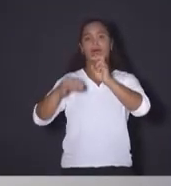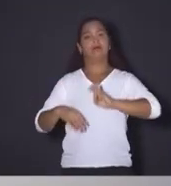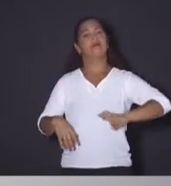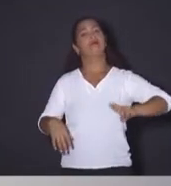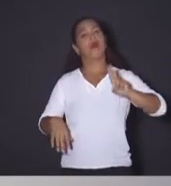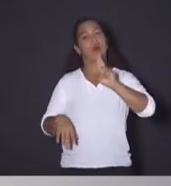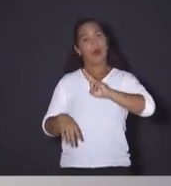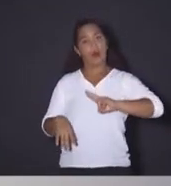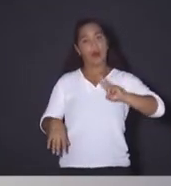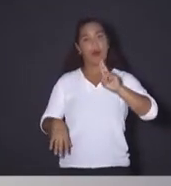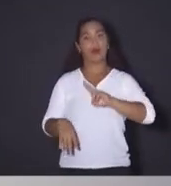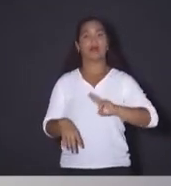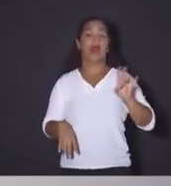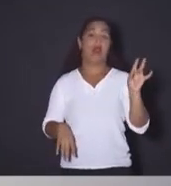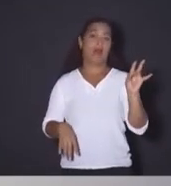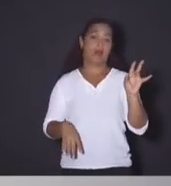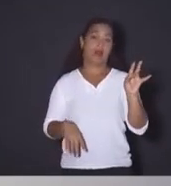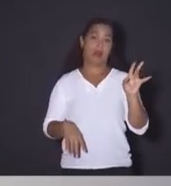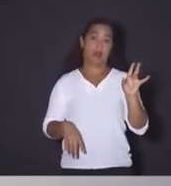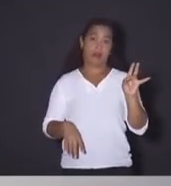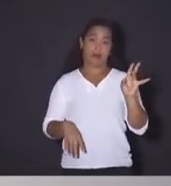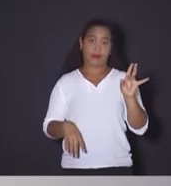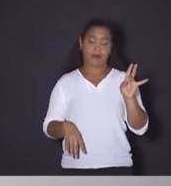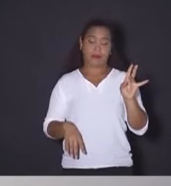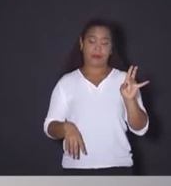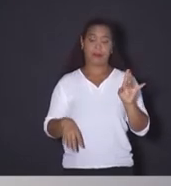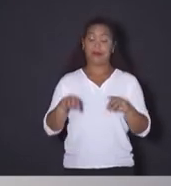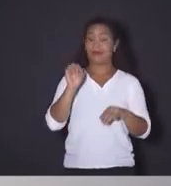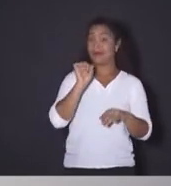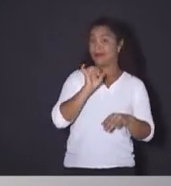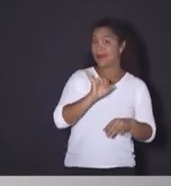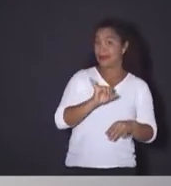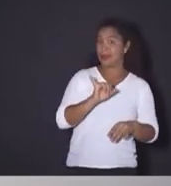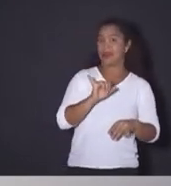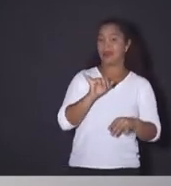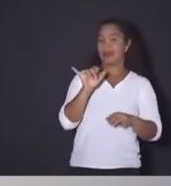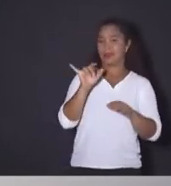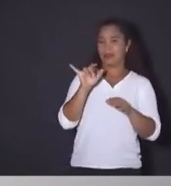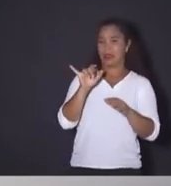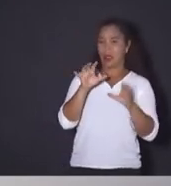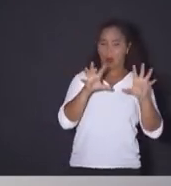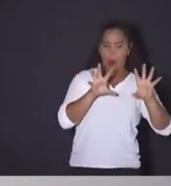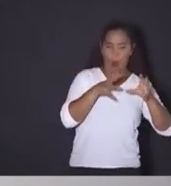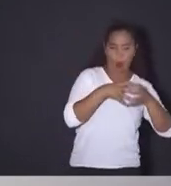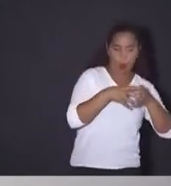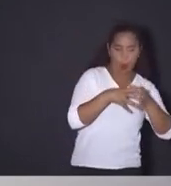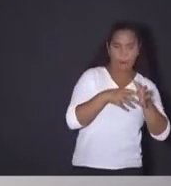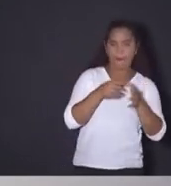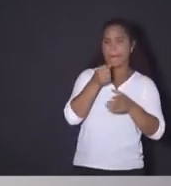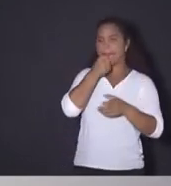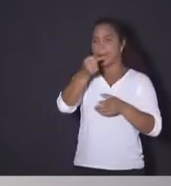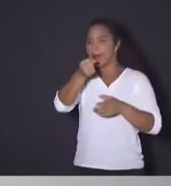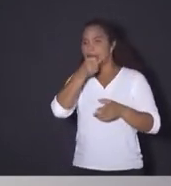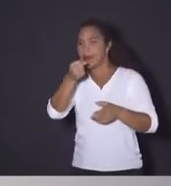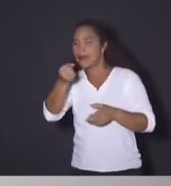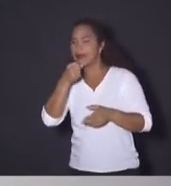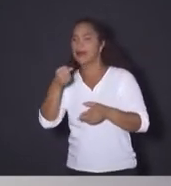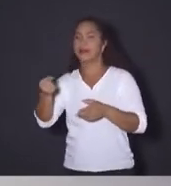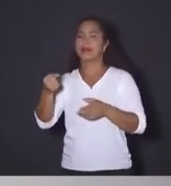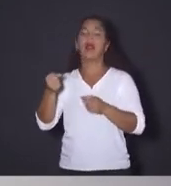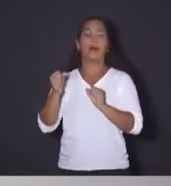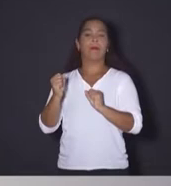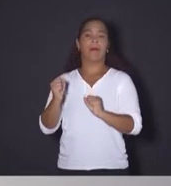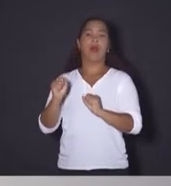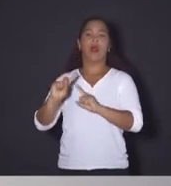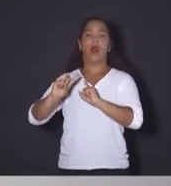e abuso de drogas se fosse analisado no âmbito do uso abuso de drogas poderia produzir por exemplo campanhas para